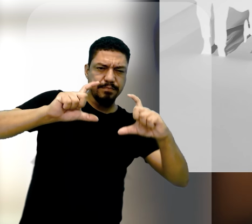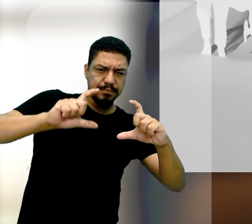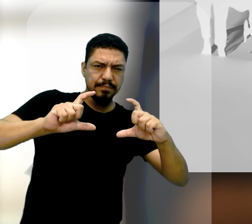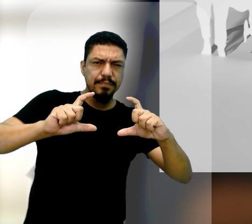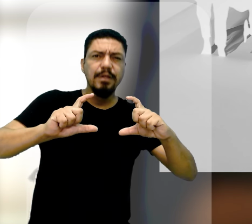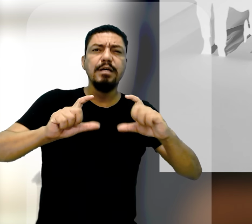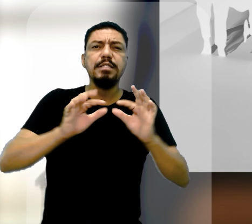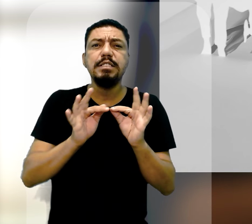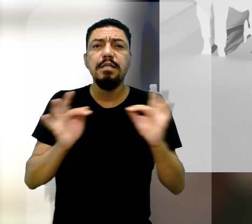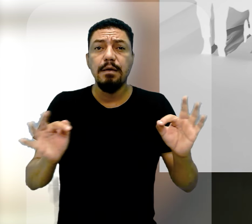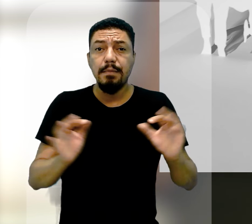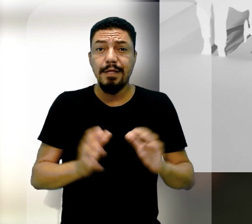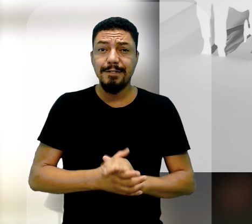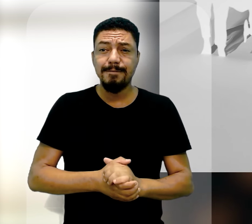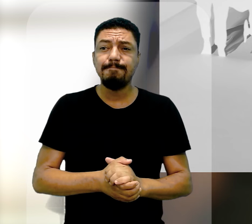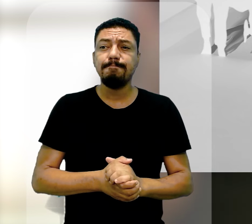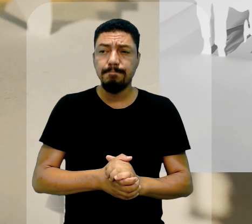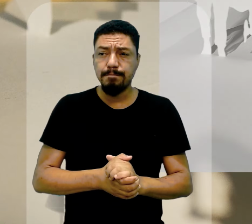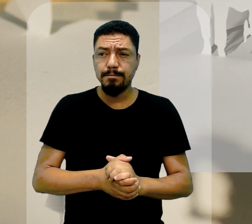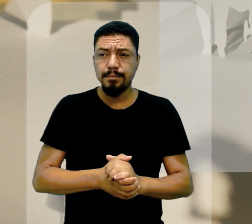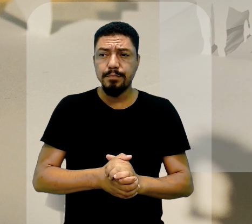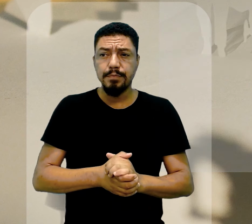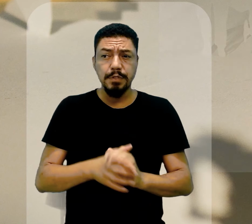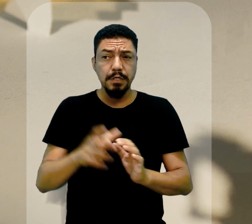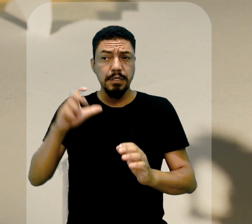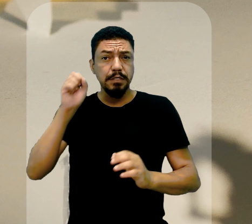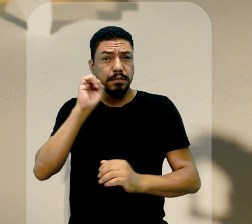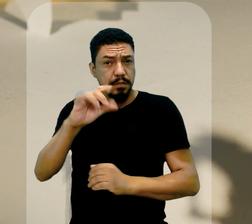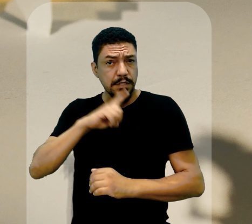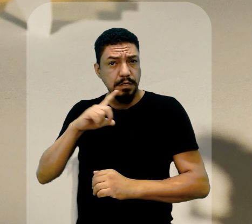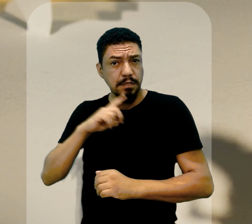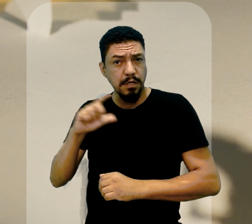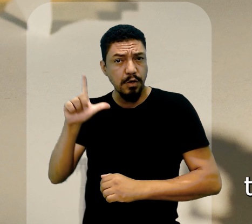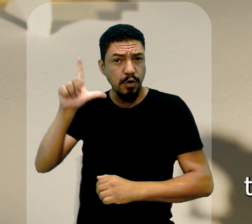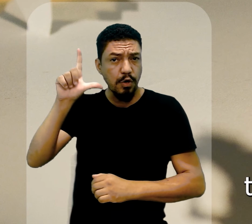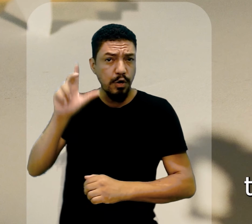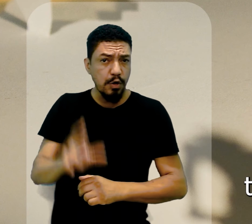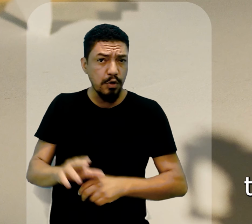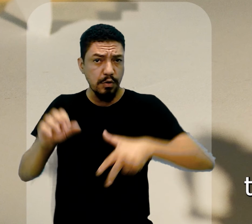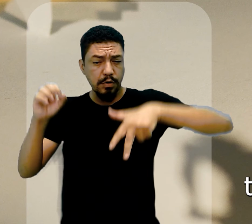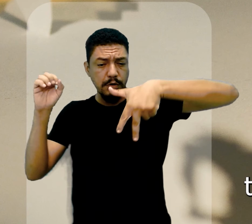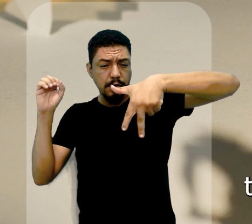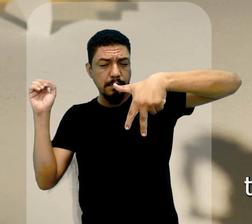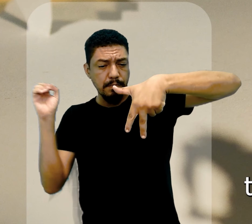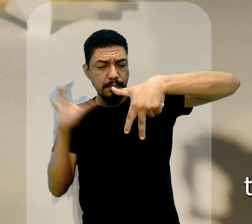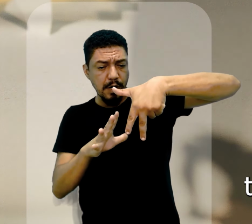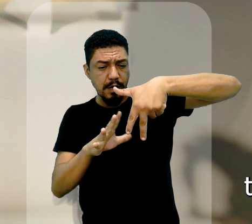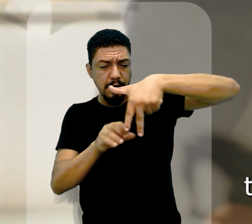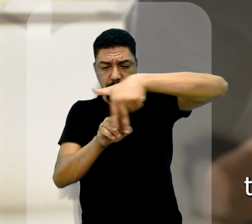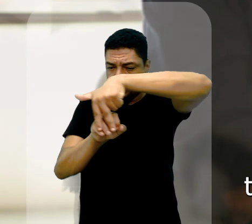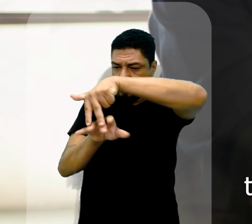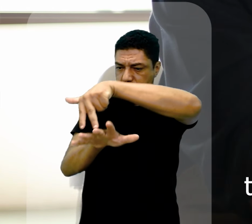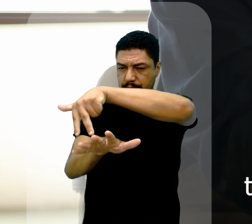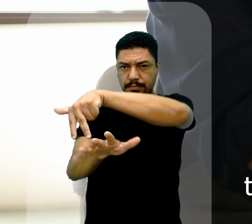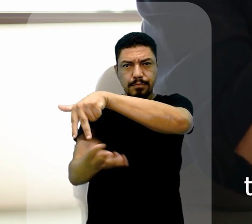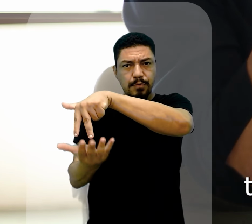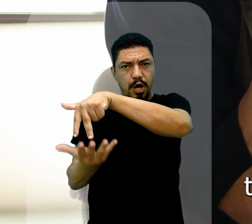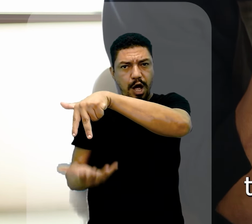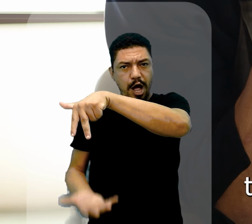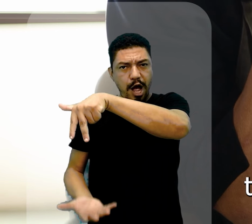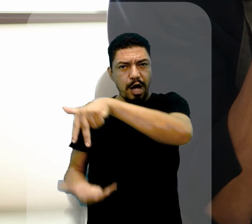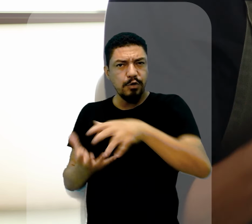simples, qualquer luz que estiver incidindo ali no momento passa a também emitir uma sombra